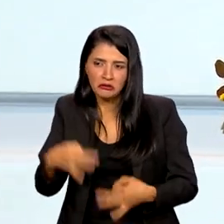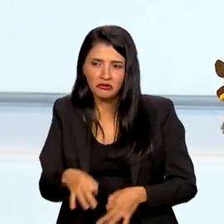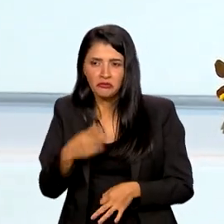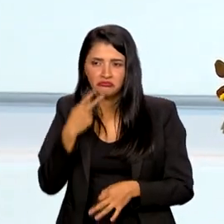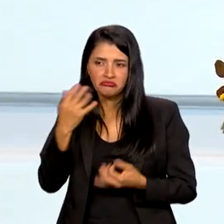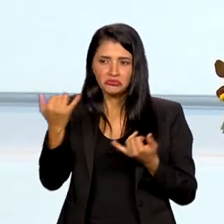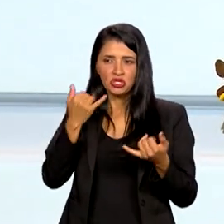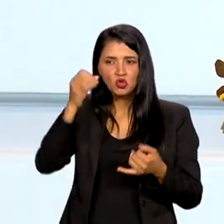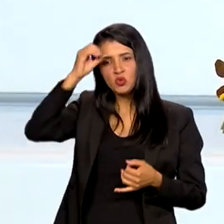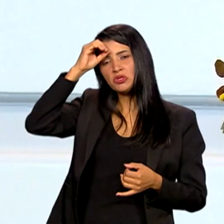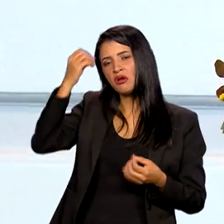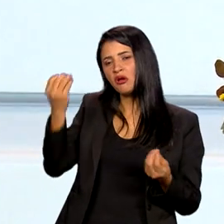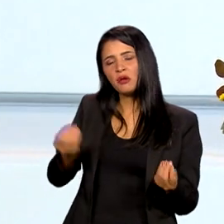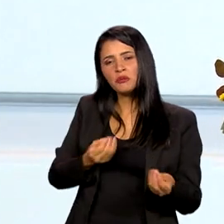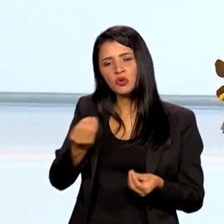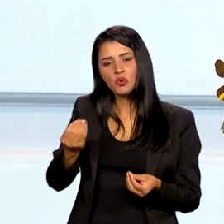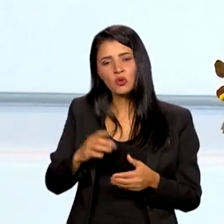nada.